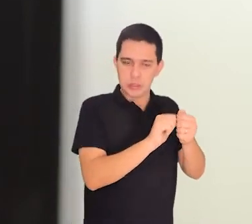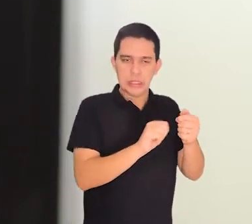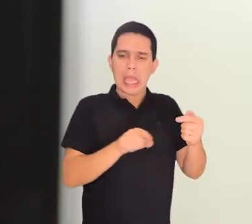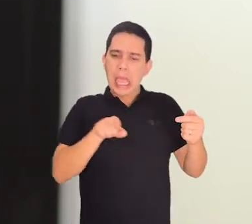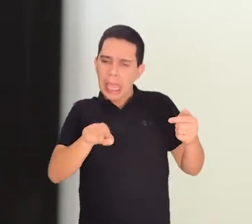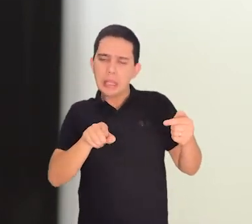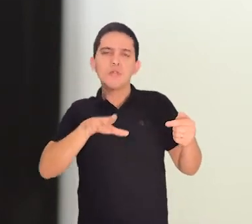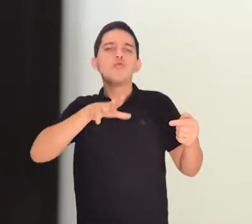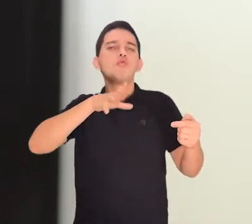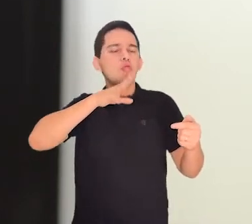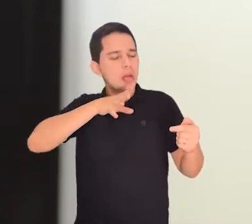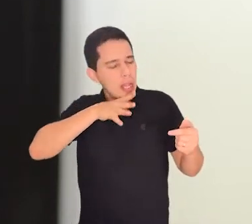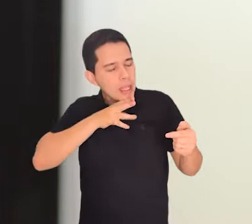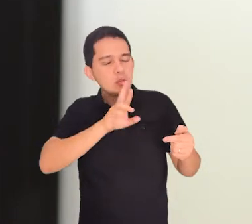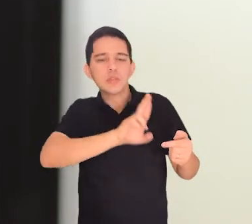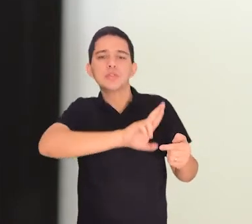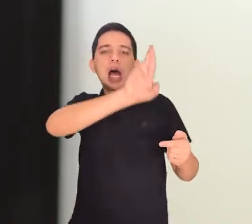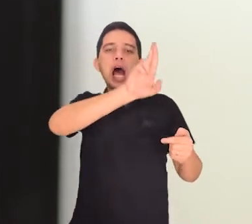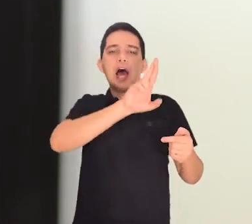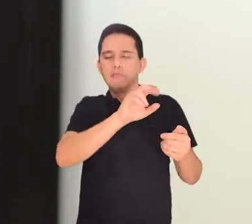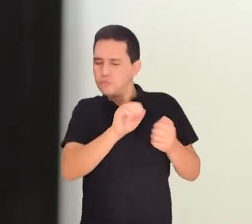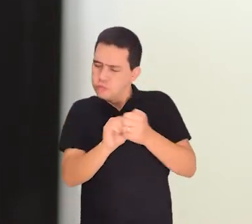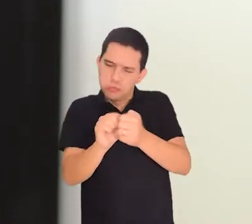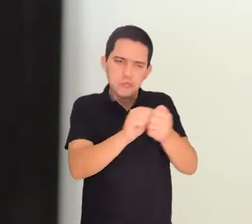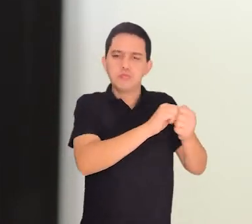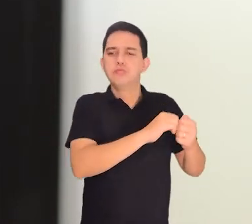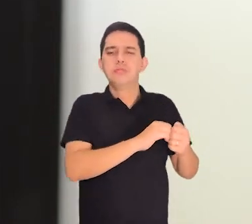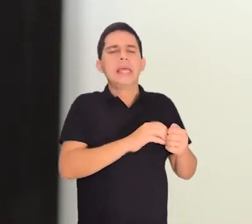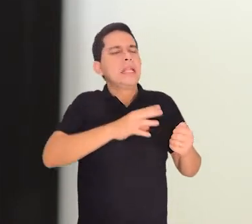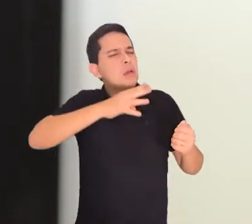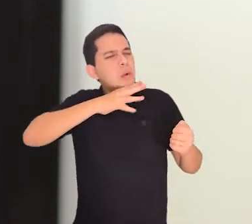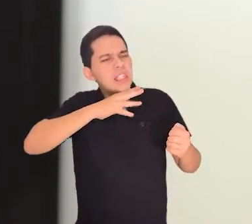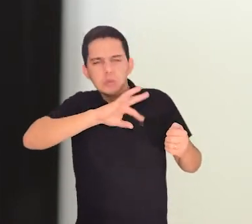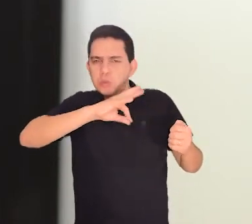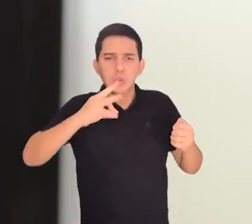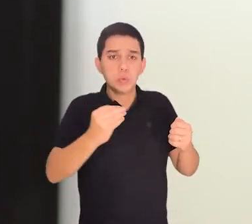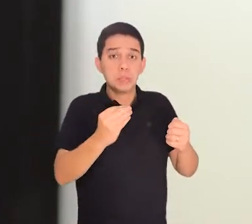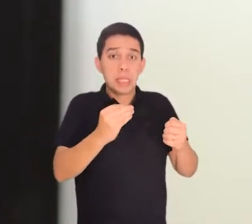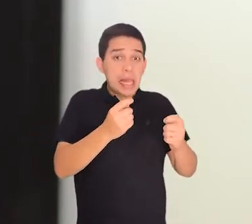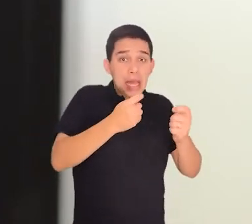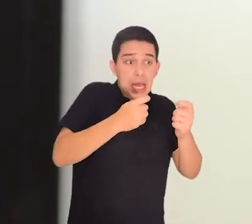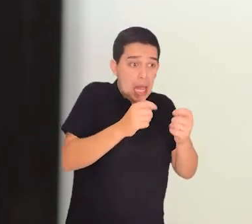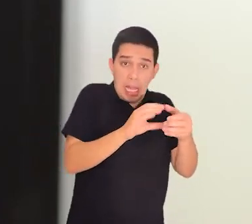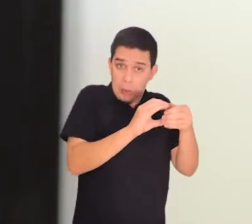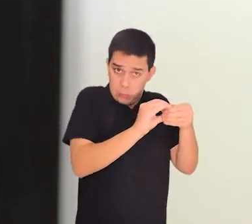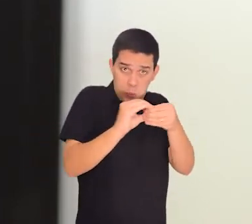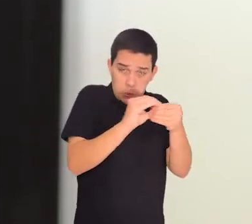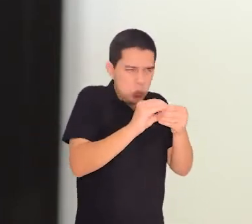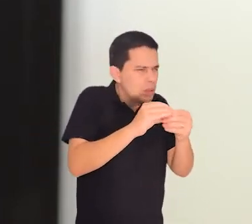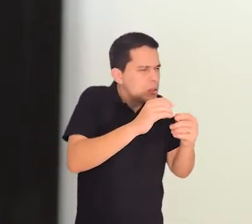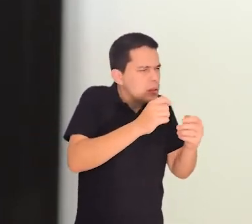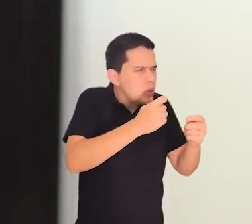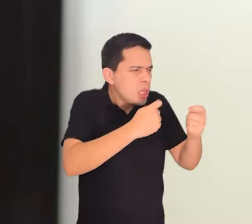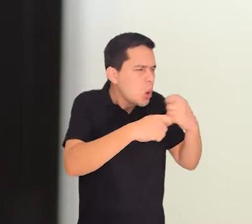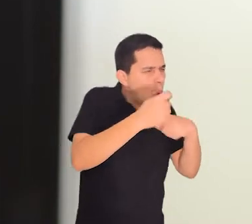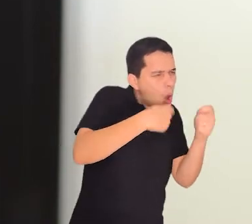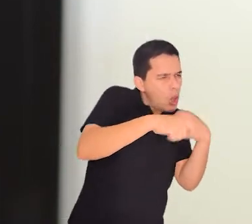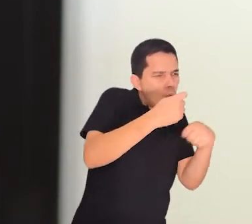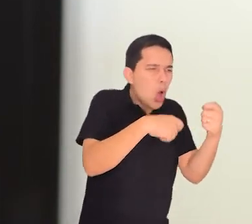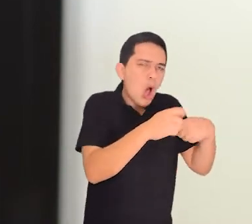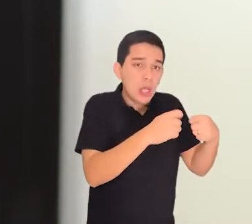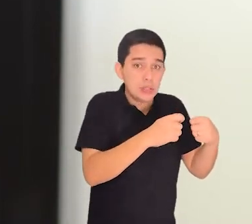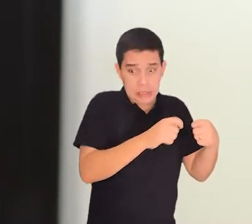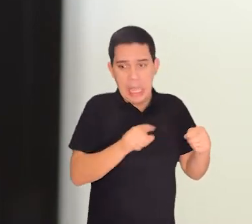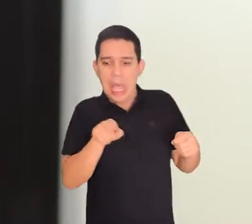diretores, ele conhece os seus sócios, ele participa de negociações para a celebração de bons